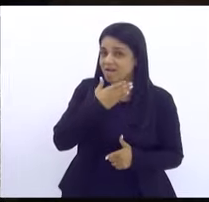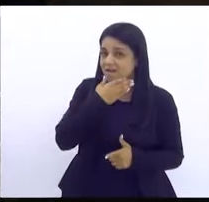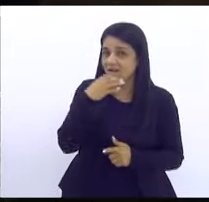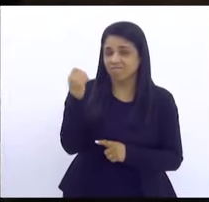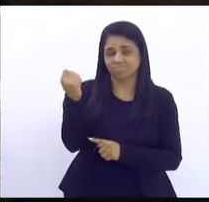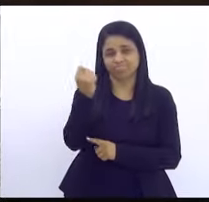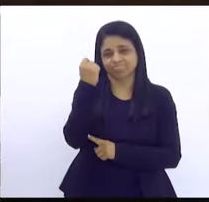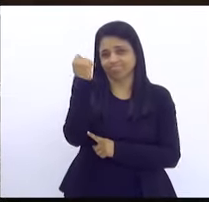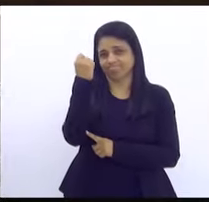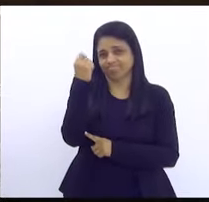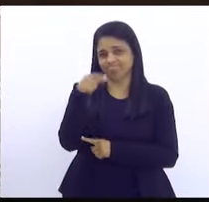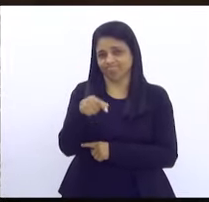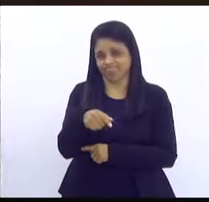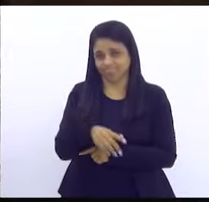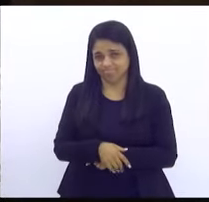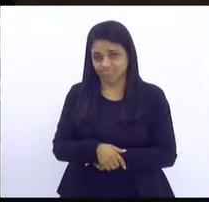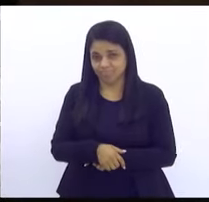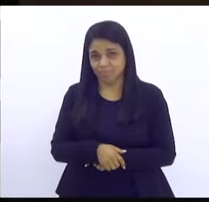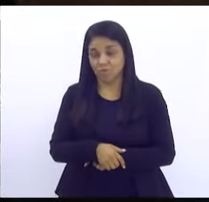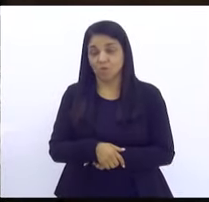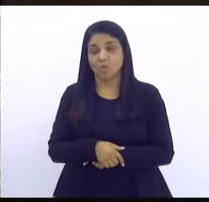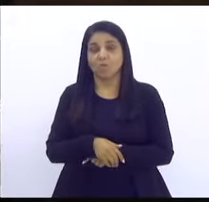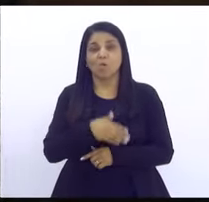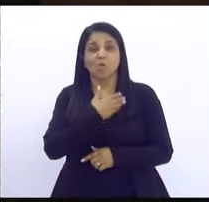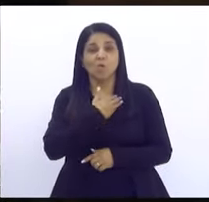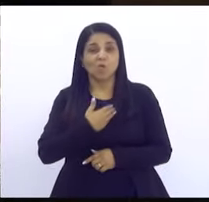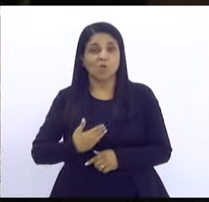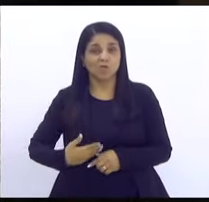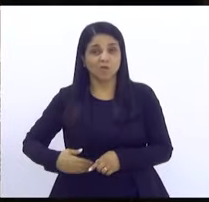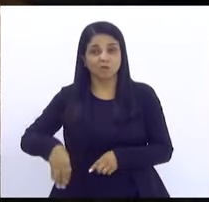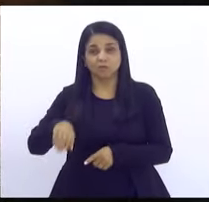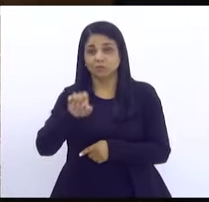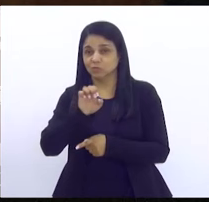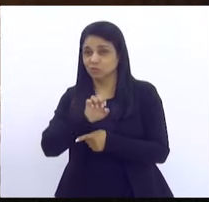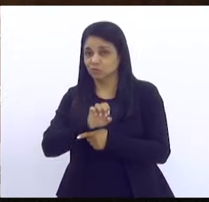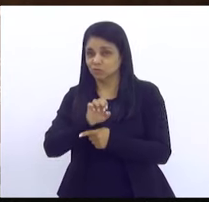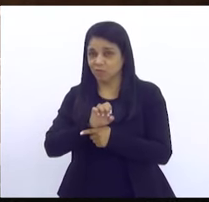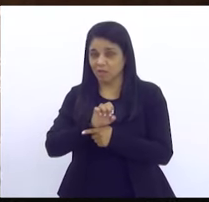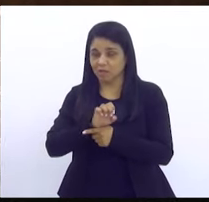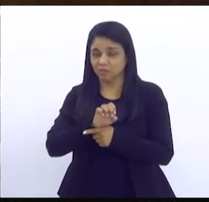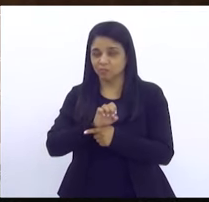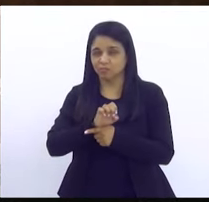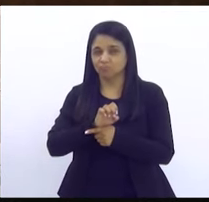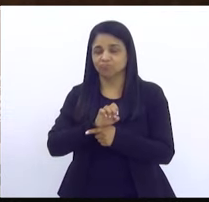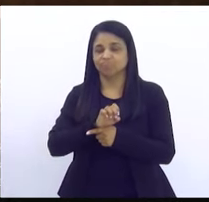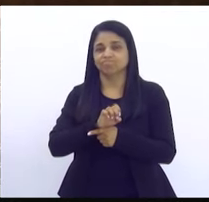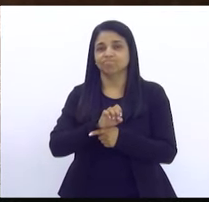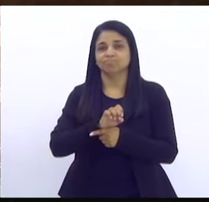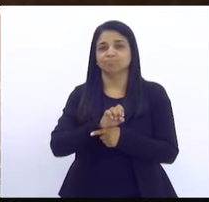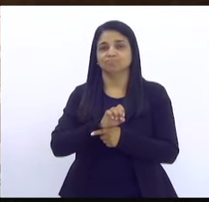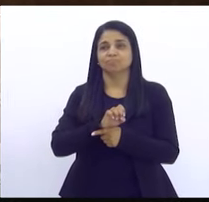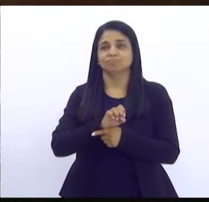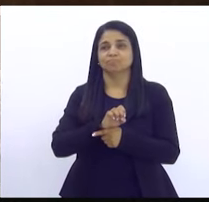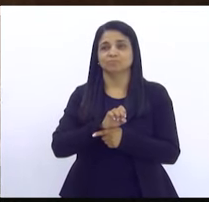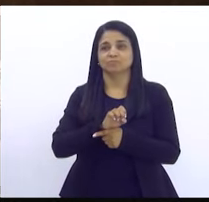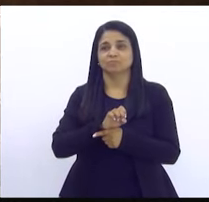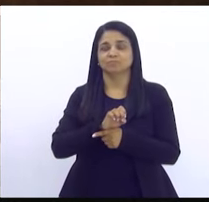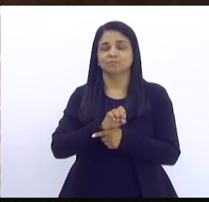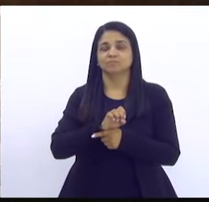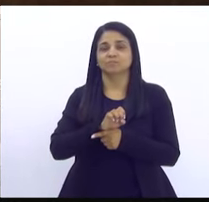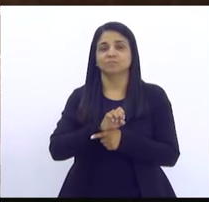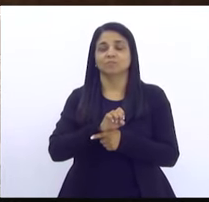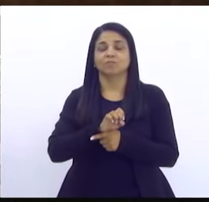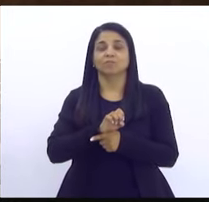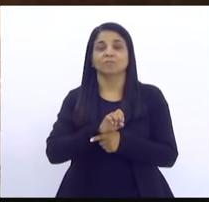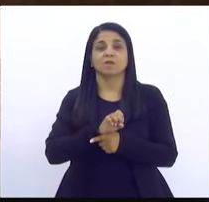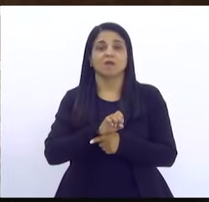da segurança pública é que o governo do Estado não colocou a Secretaria de... a questão da segurança pública como